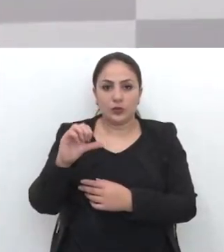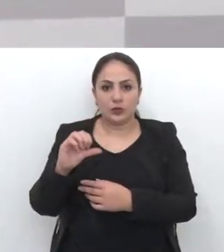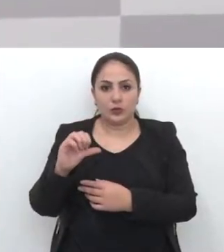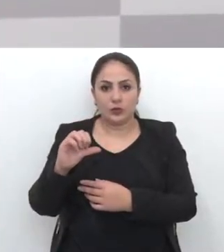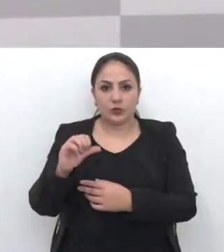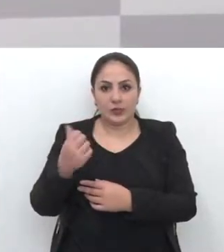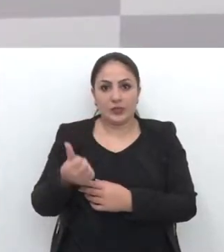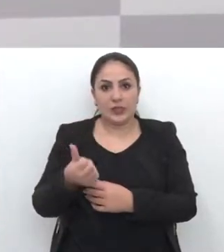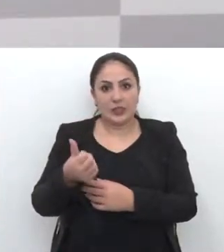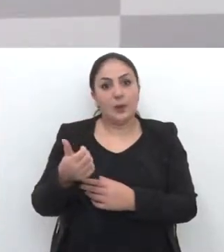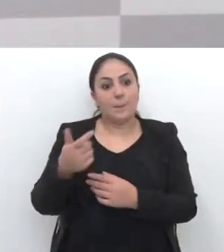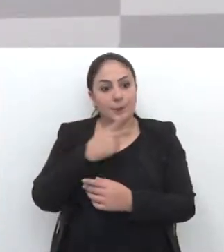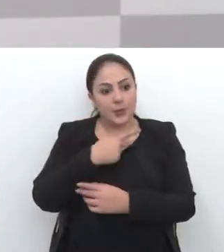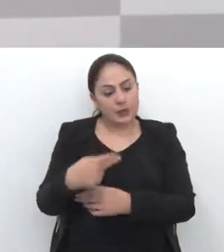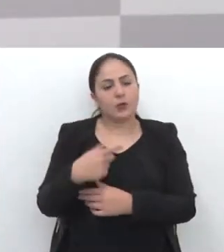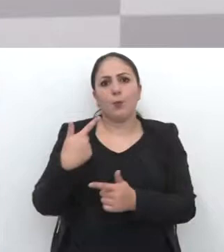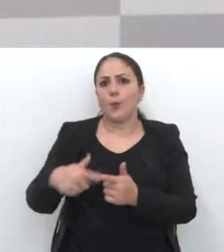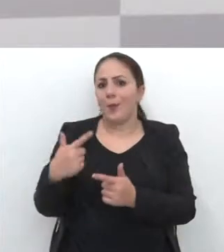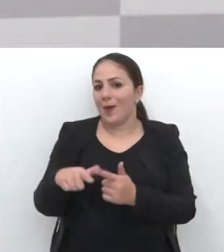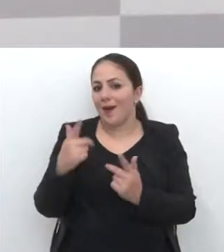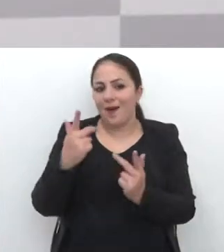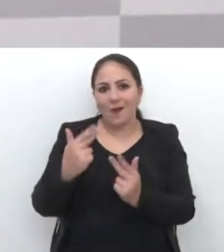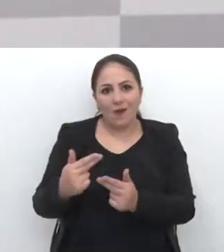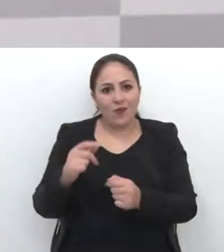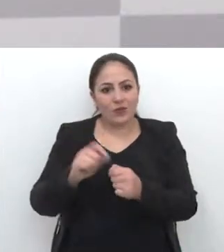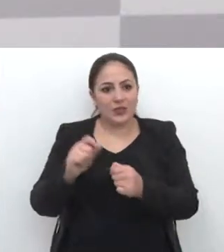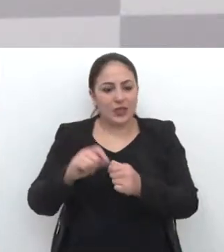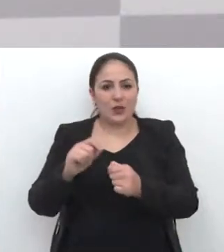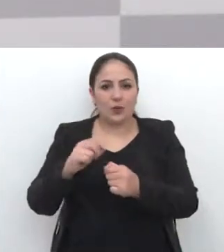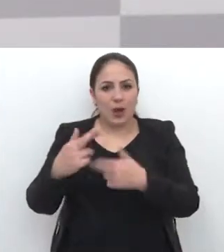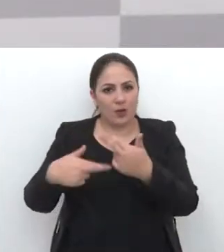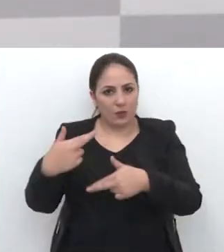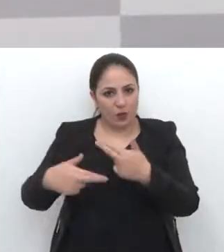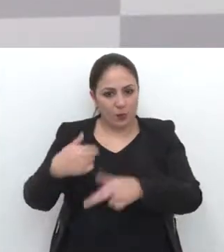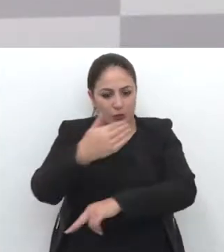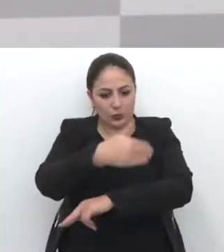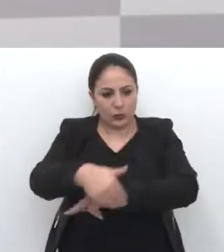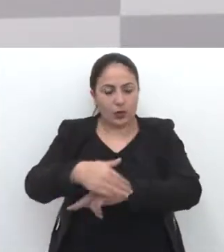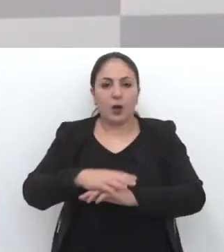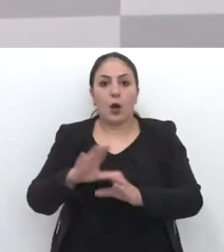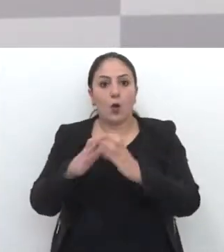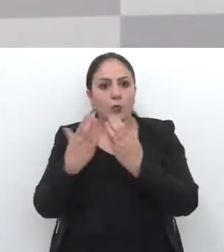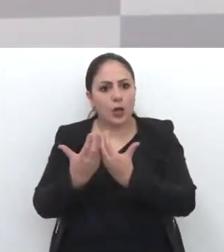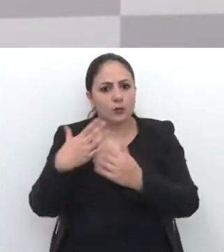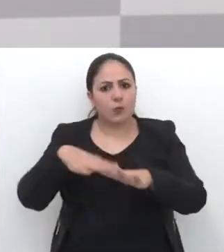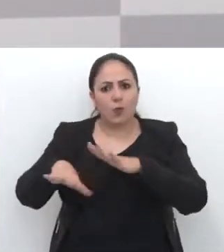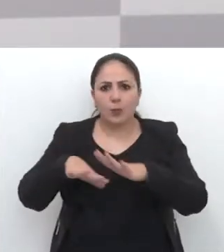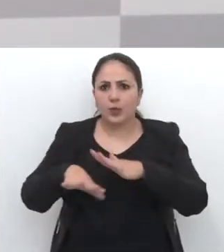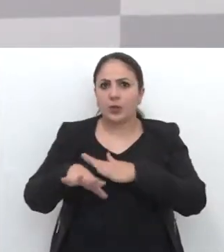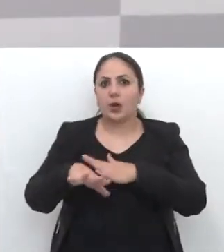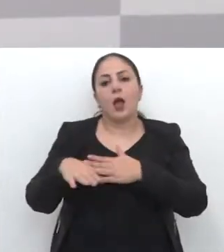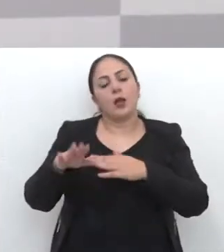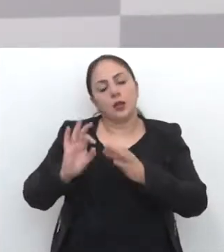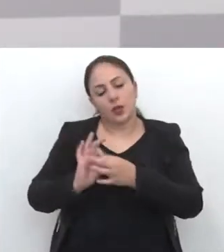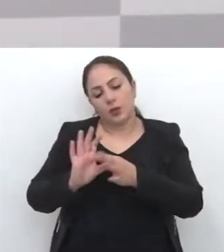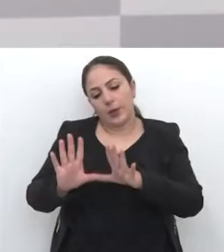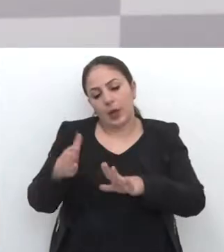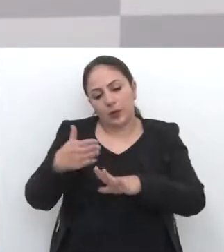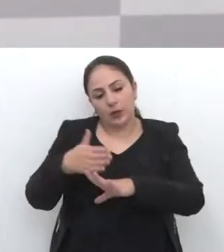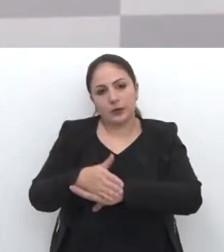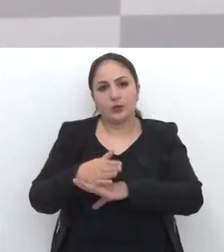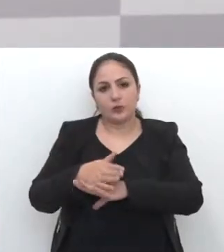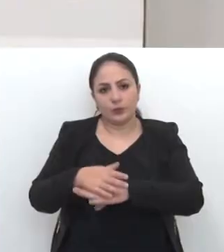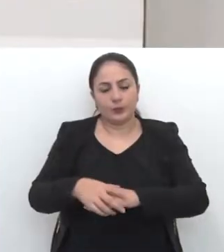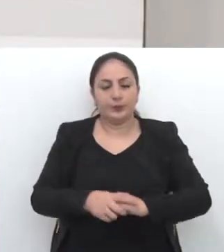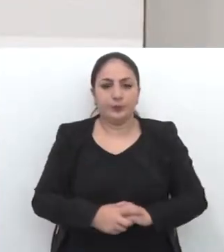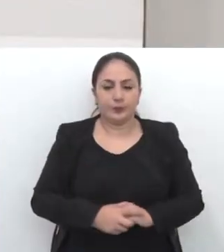presidente, teve um mesmo problema quando fizeram um recapeamento no asfalto, a comunidade se mobilizou, deixaram o